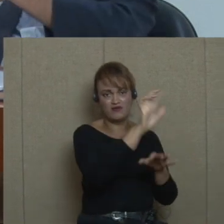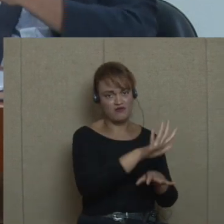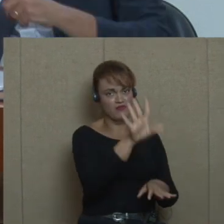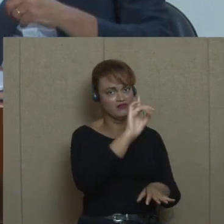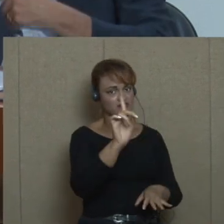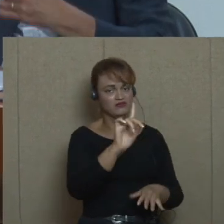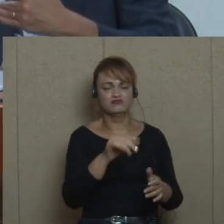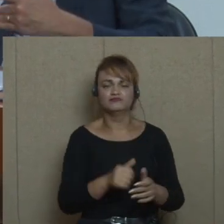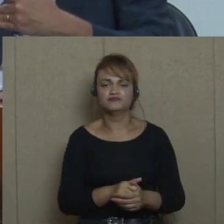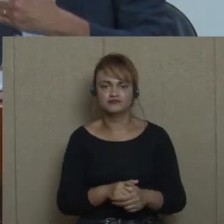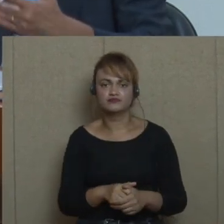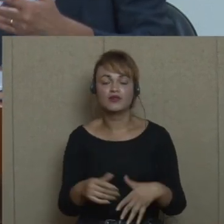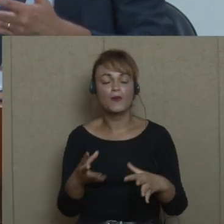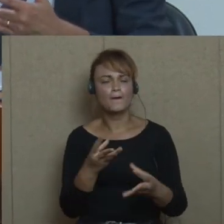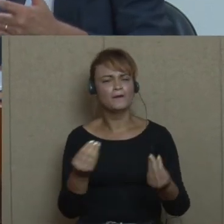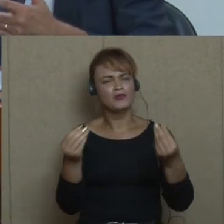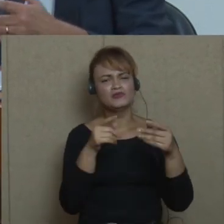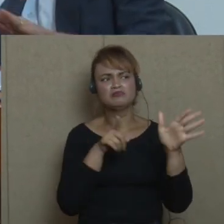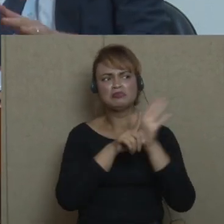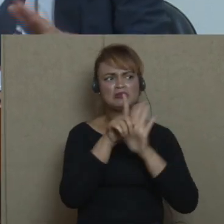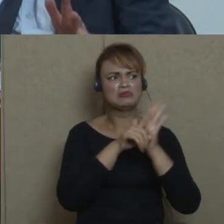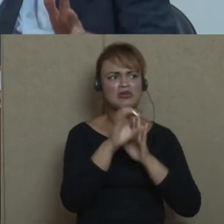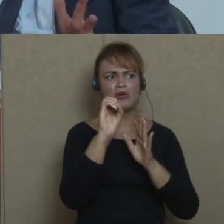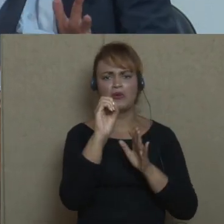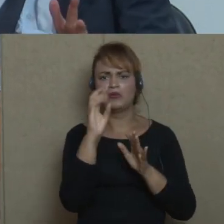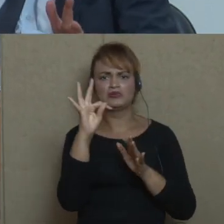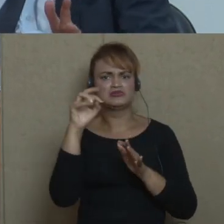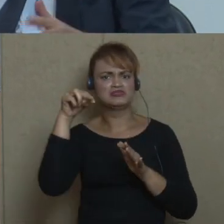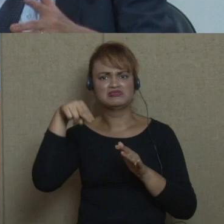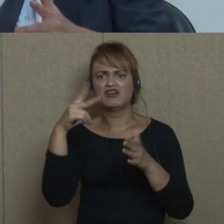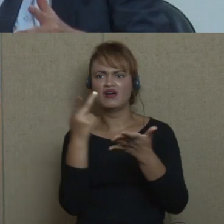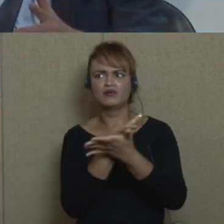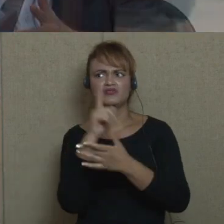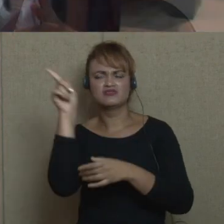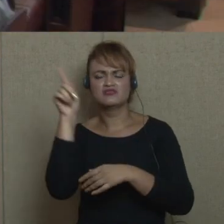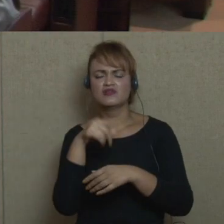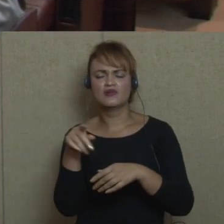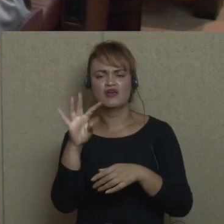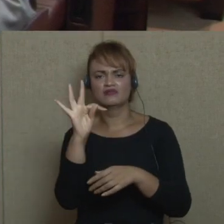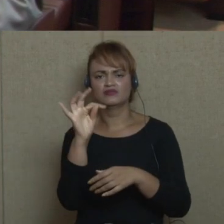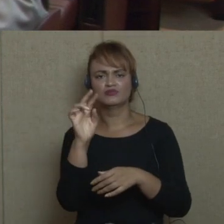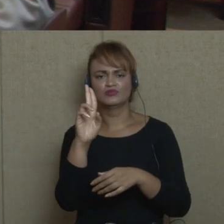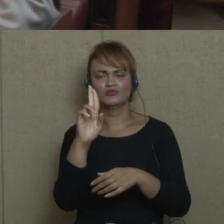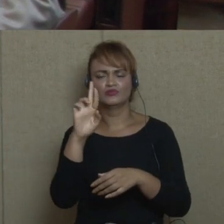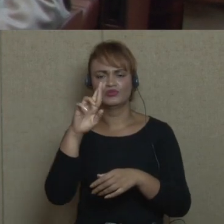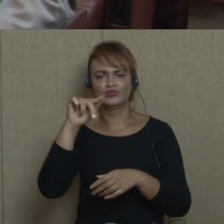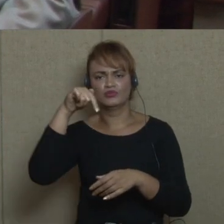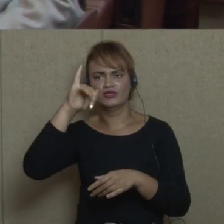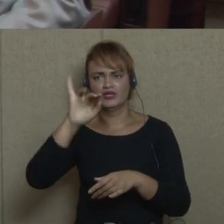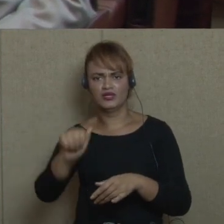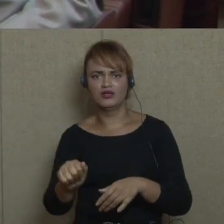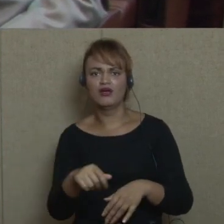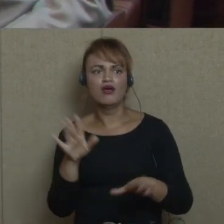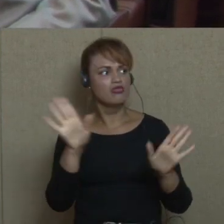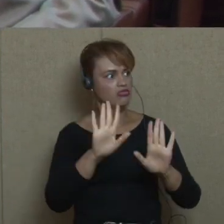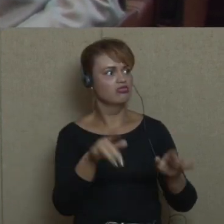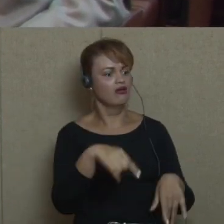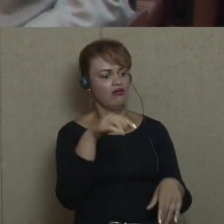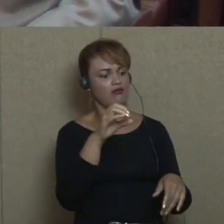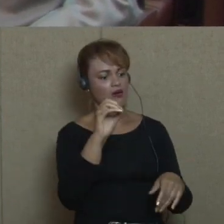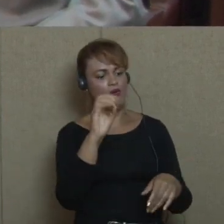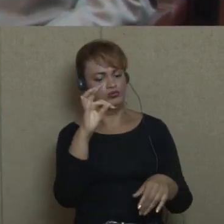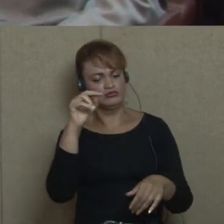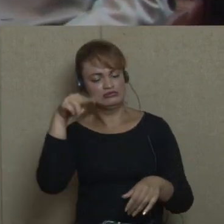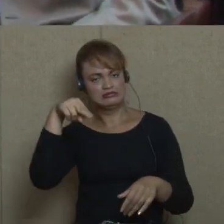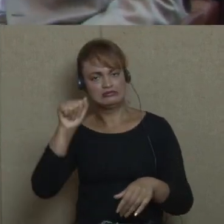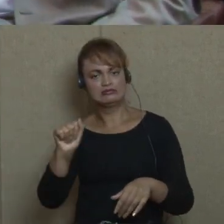questionam a OTAN depois do que aconteceu na Turquia, mas muitos dizem, não, a OTAN está aqui, a gente precisa deles.